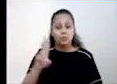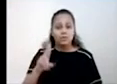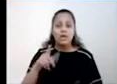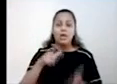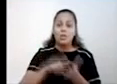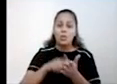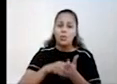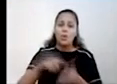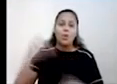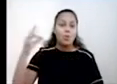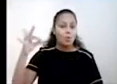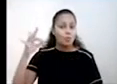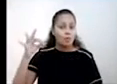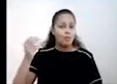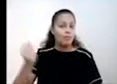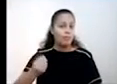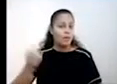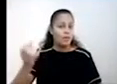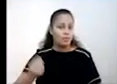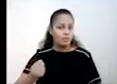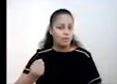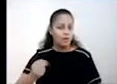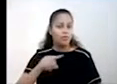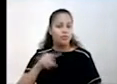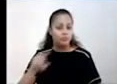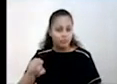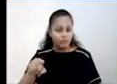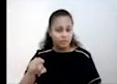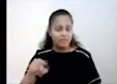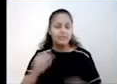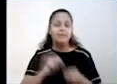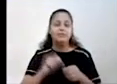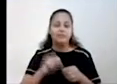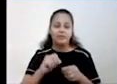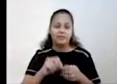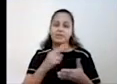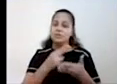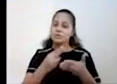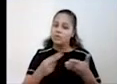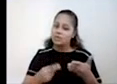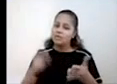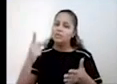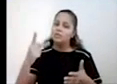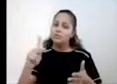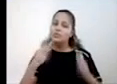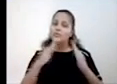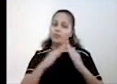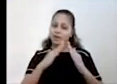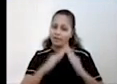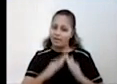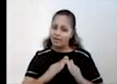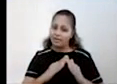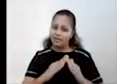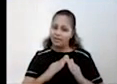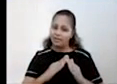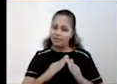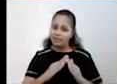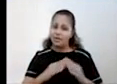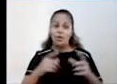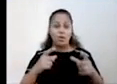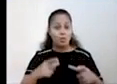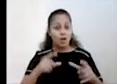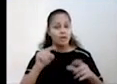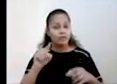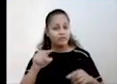Usando um papel sulfite ou uma folha em branco, você vai fazer a planta de sua casa. Isso mesmo, a casa onde você reside,